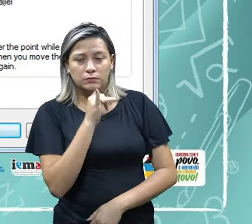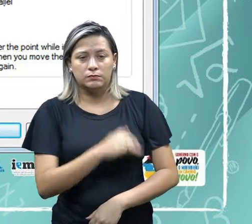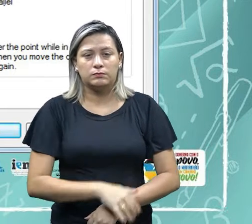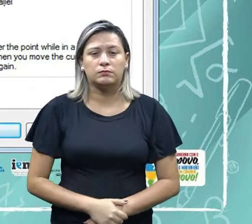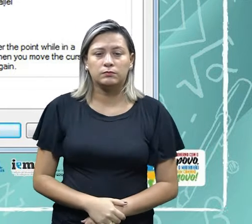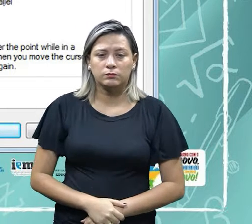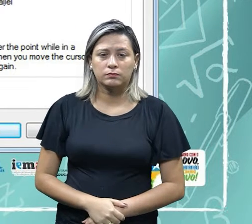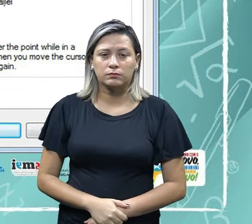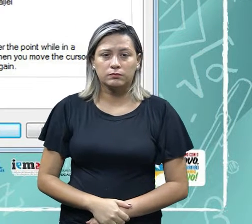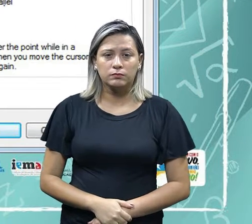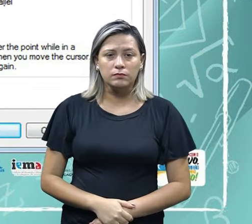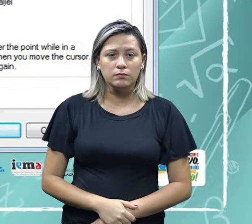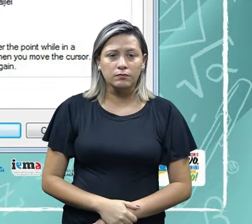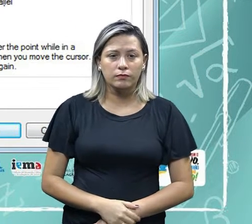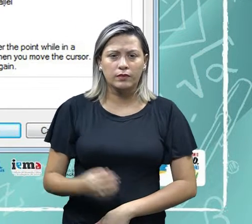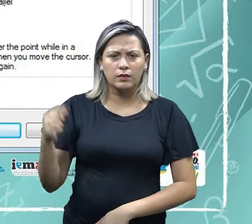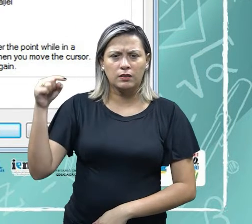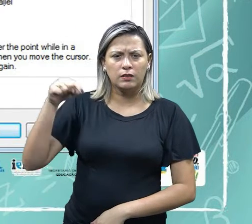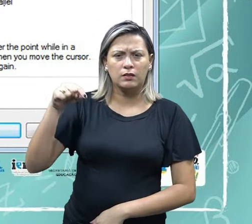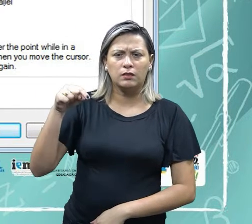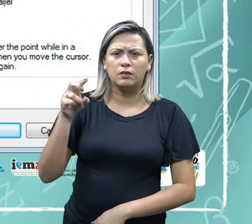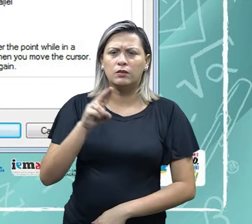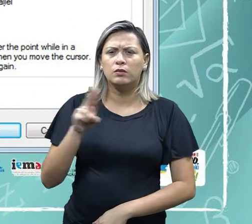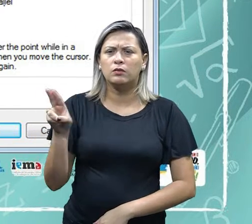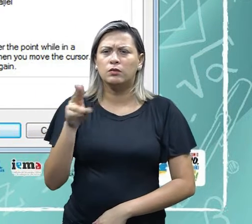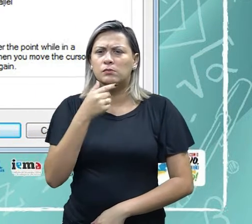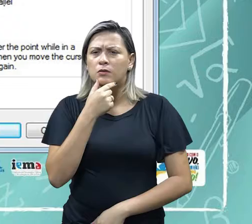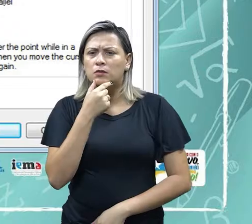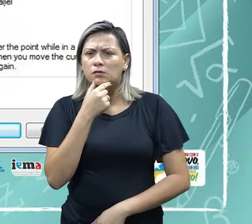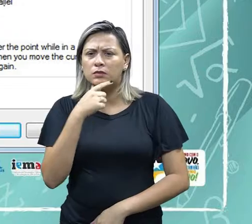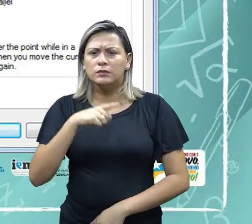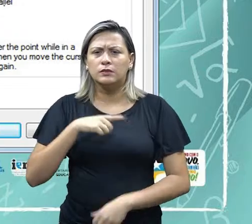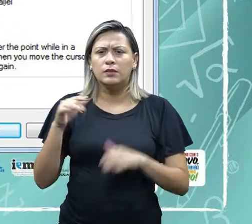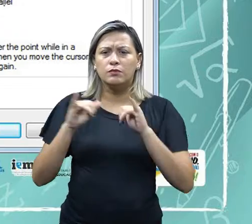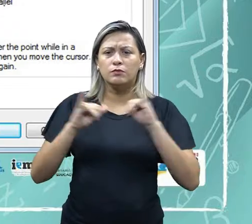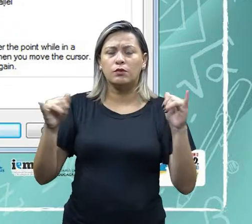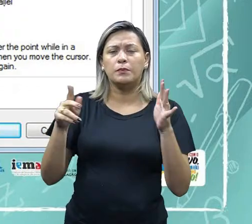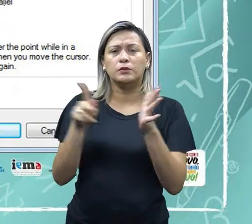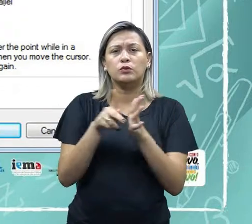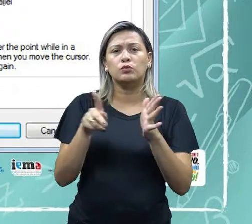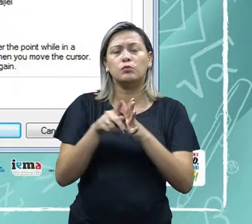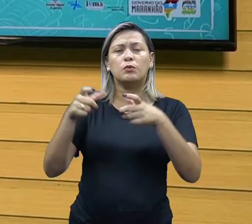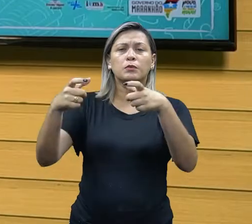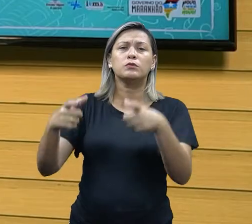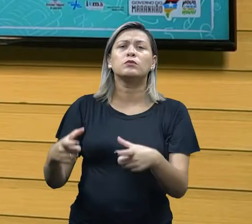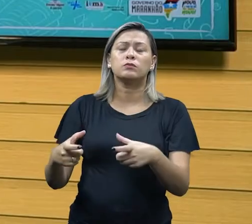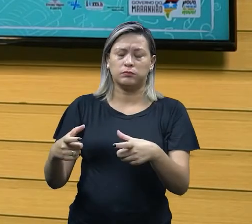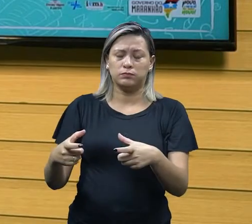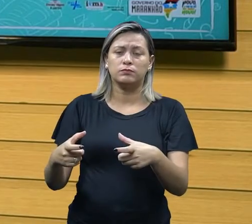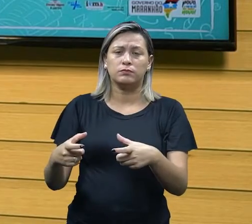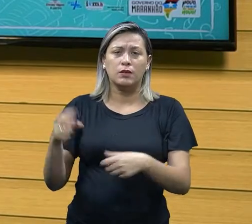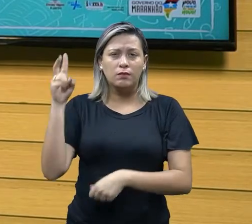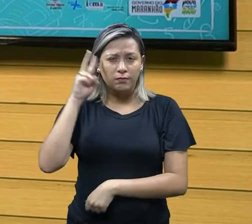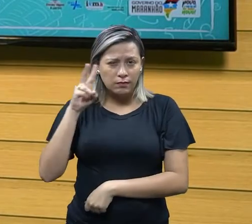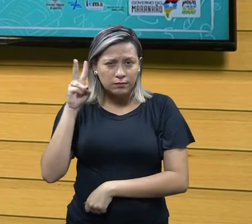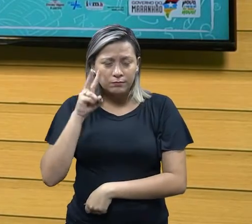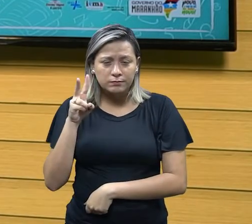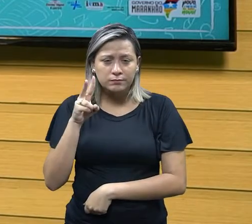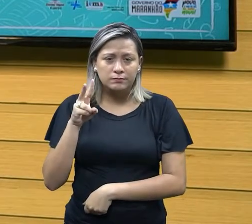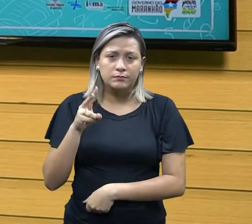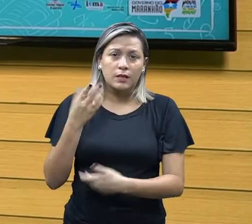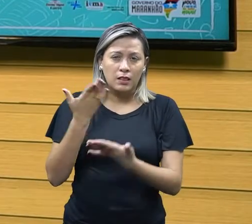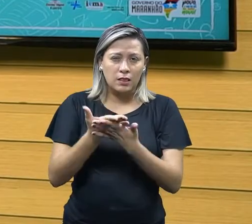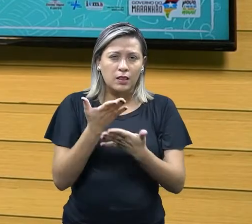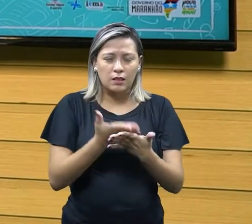no Snap Engage tem as informações de localização. Tá? Se vocês lembram bem, nas